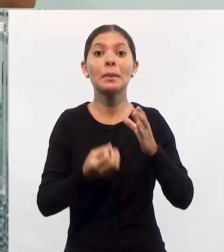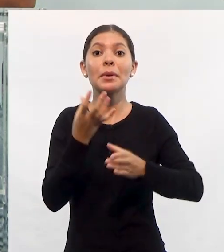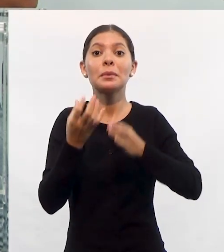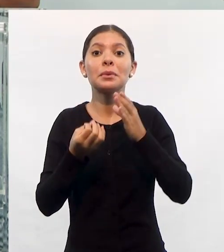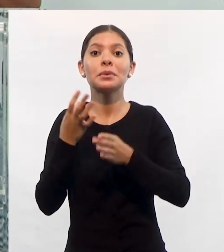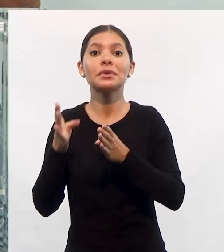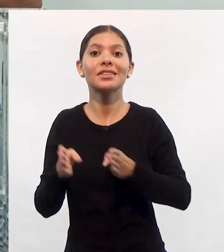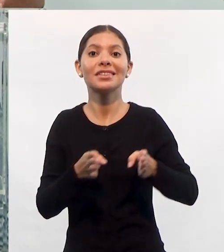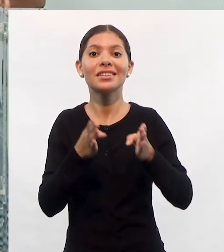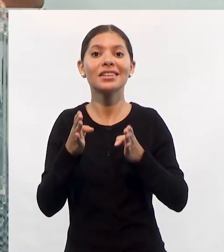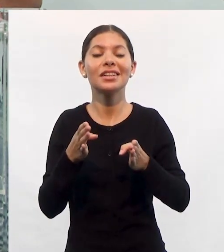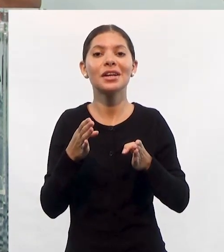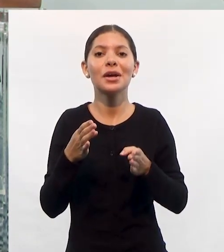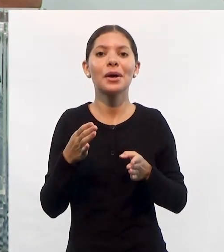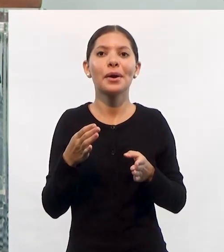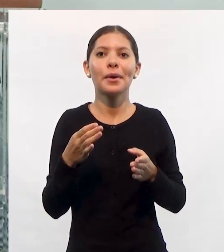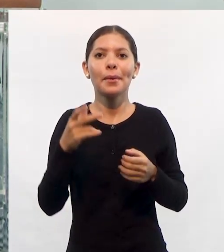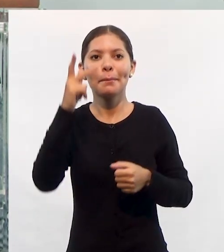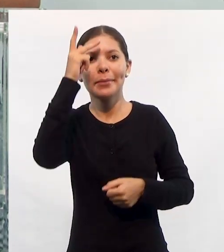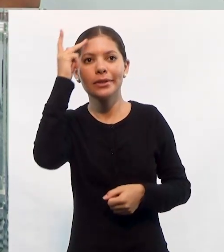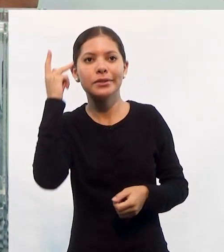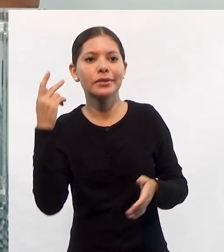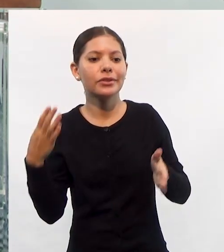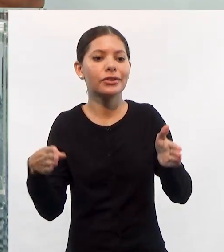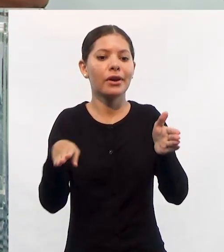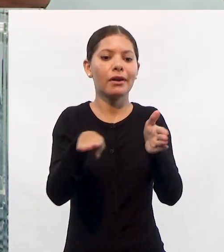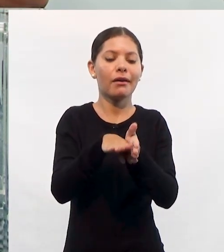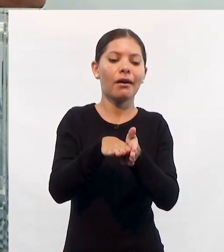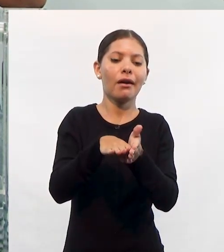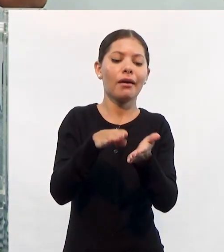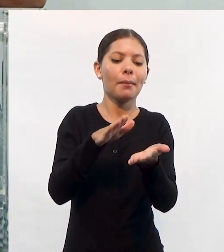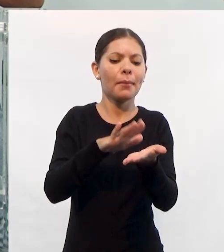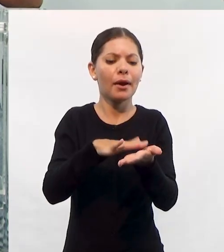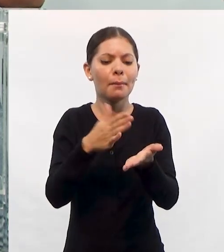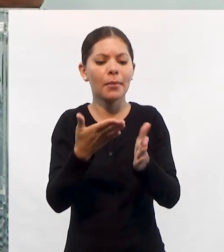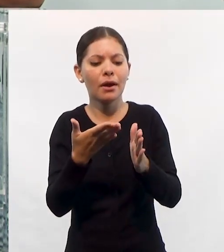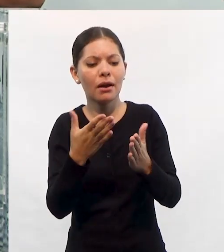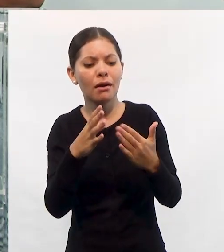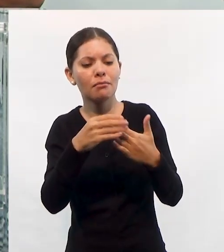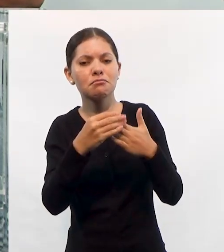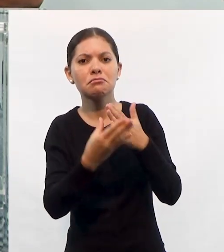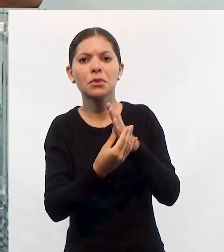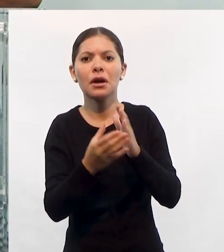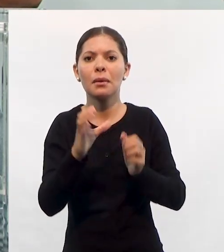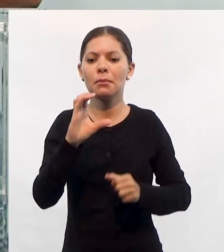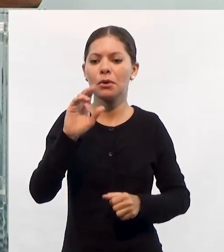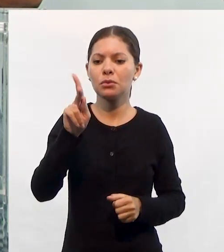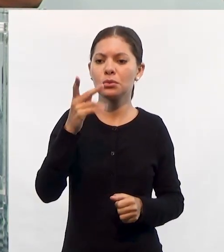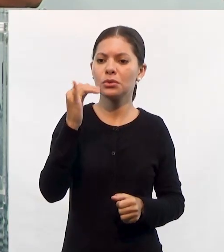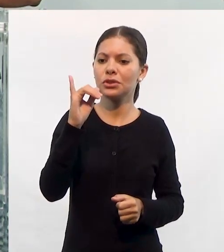as pessoas não precisam chegar lá e colocar a mão no chip. É tudo produzido por máquina.